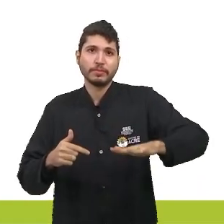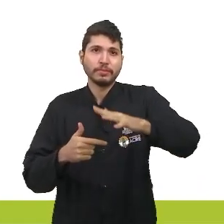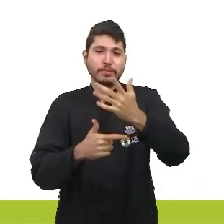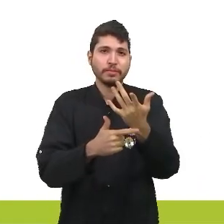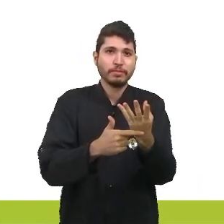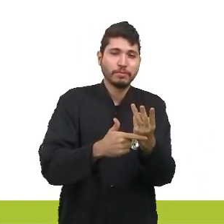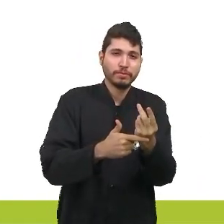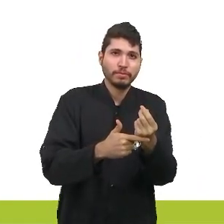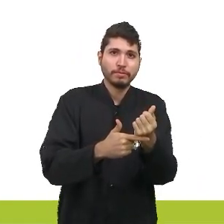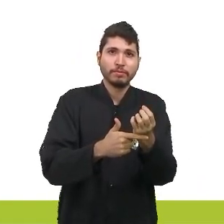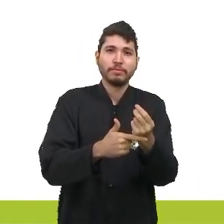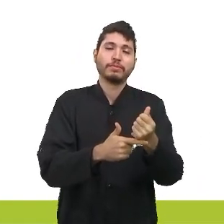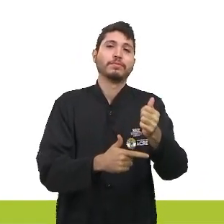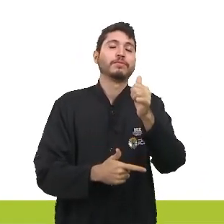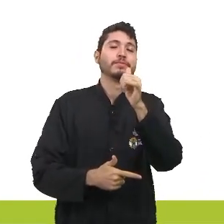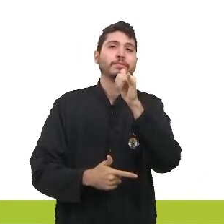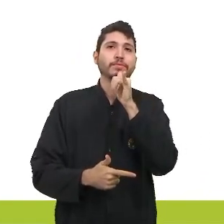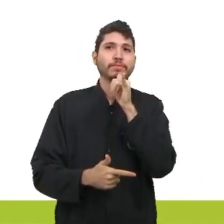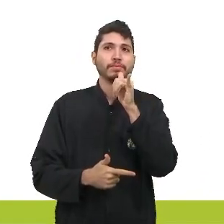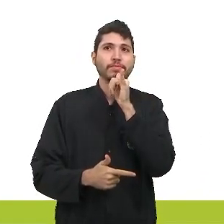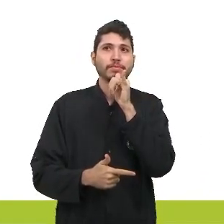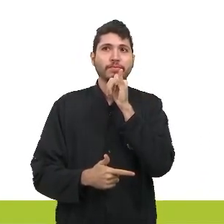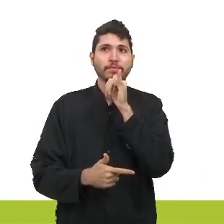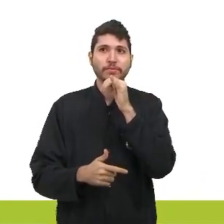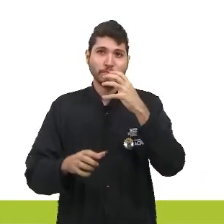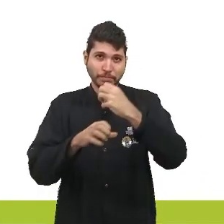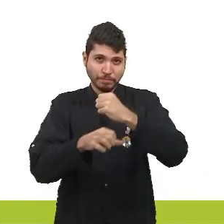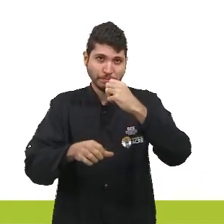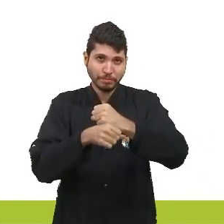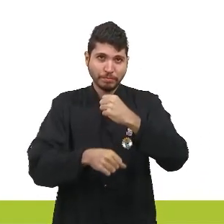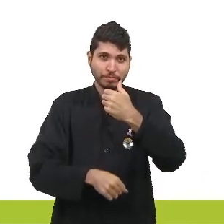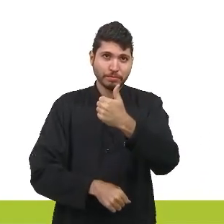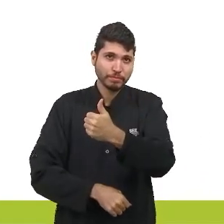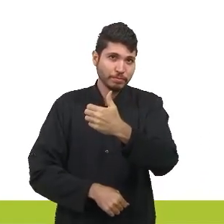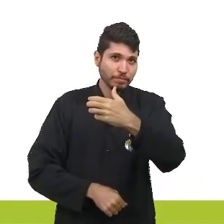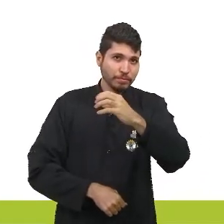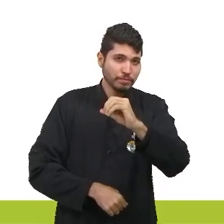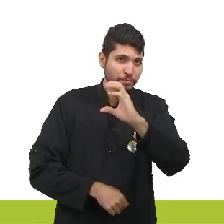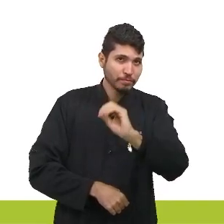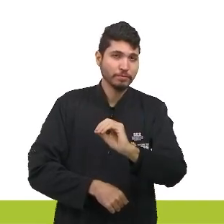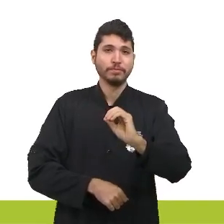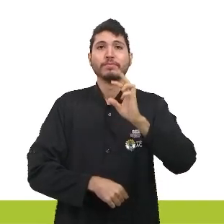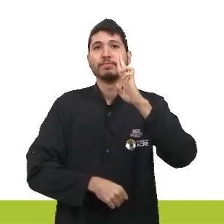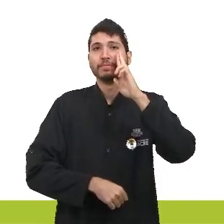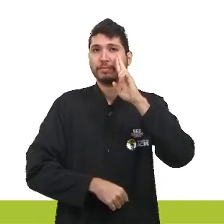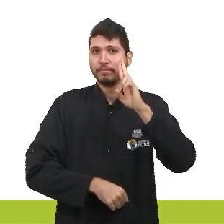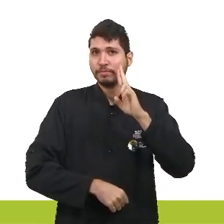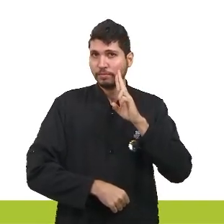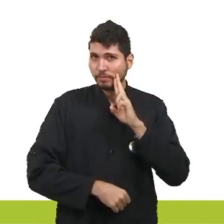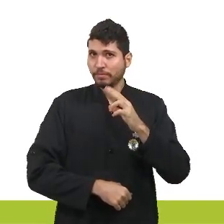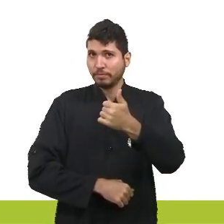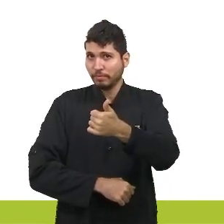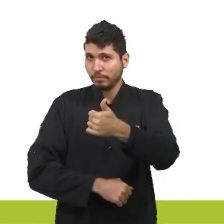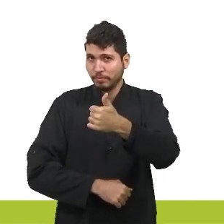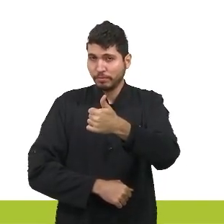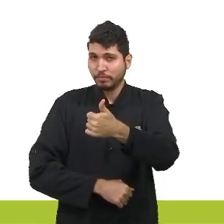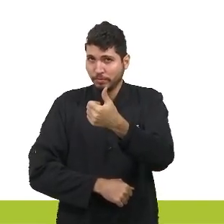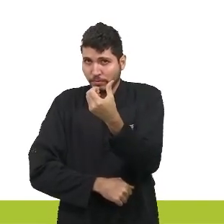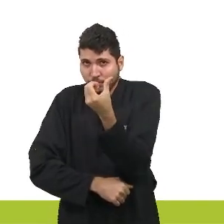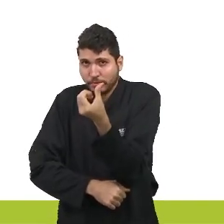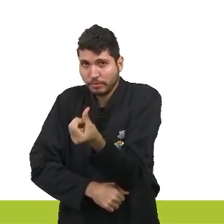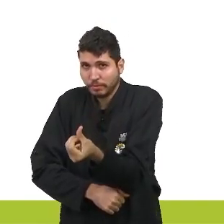Por exemplo, aqui um total de 100 rondonienses. Desses 100, 60